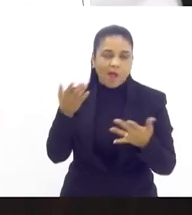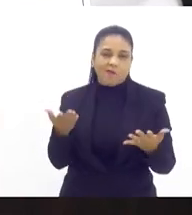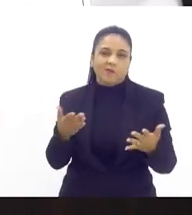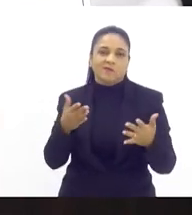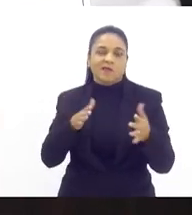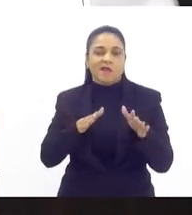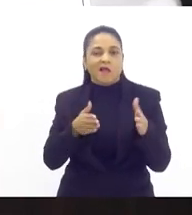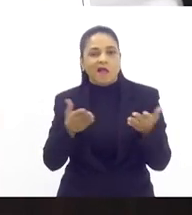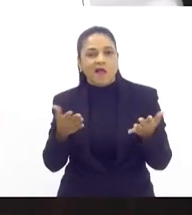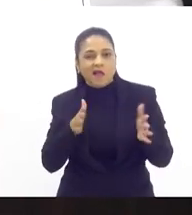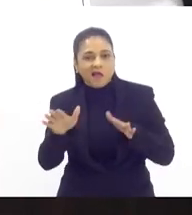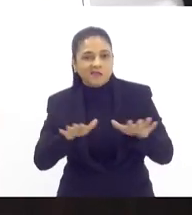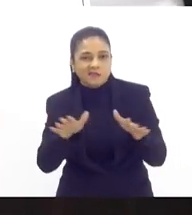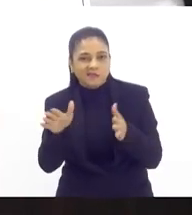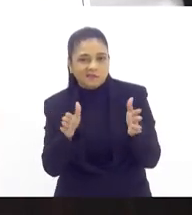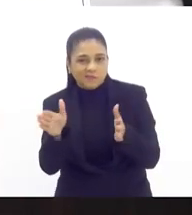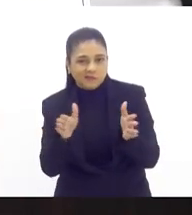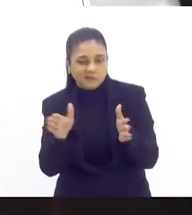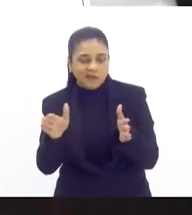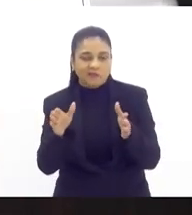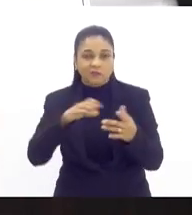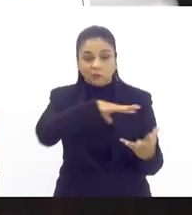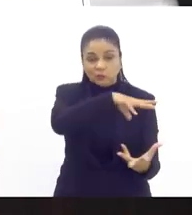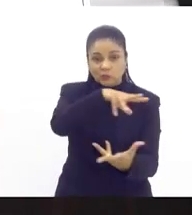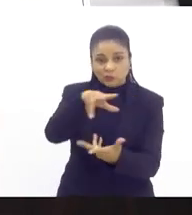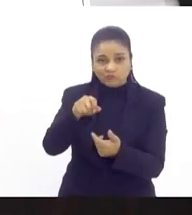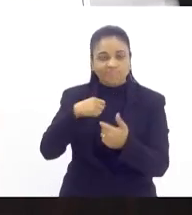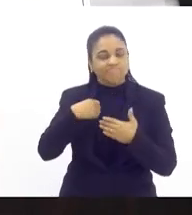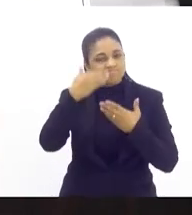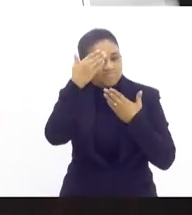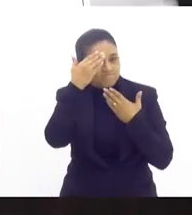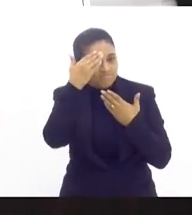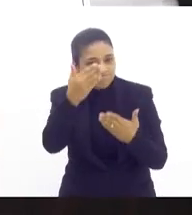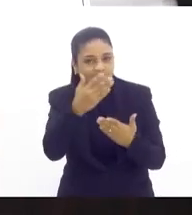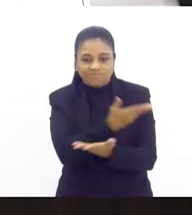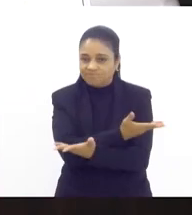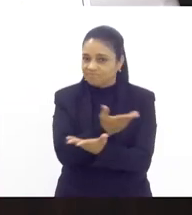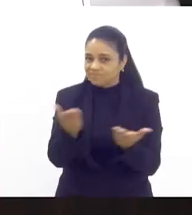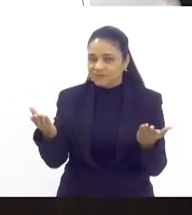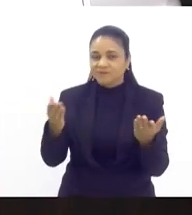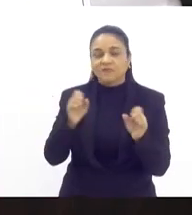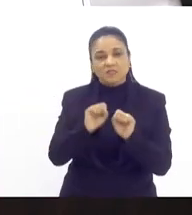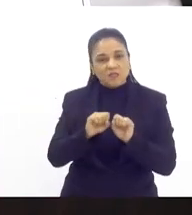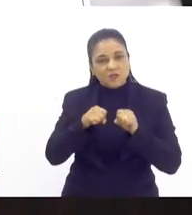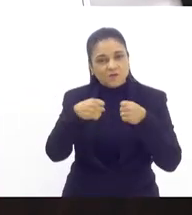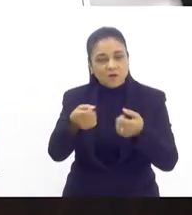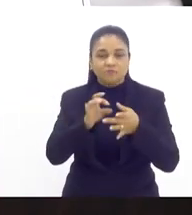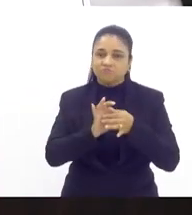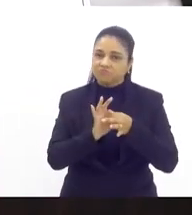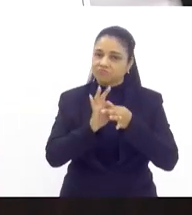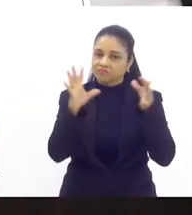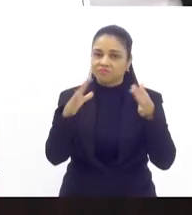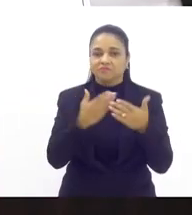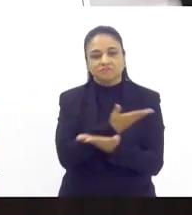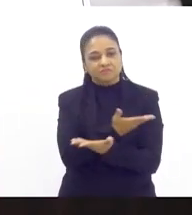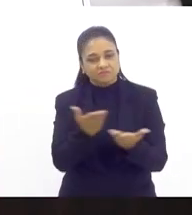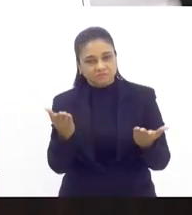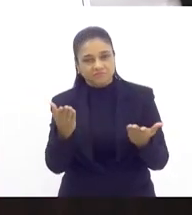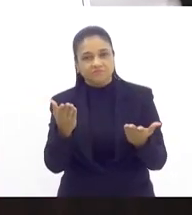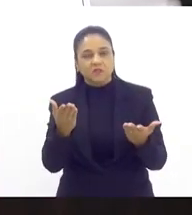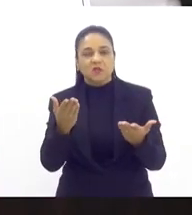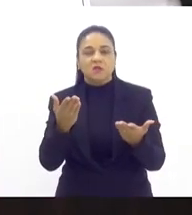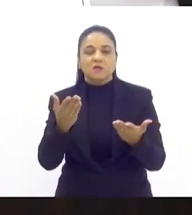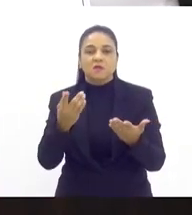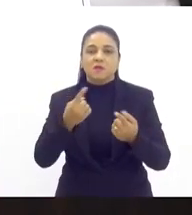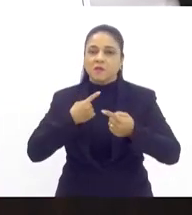sensibilidade no mundo gratidão a todos vocês mais uma vez reforço que estou à disposição dos Senhores para